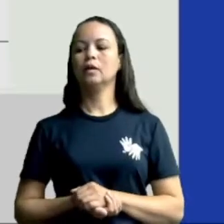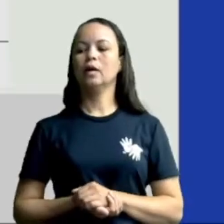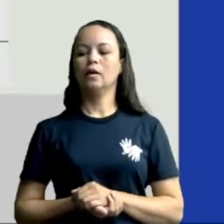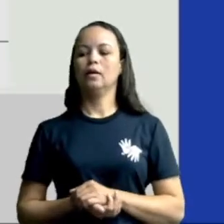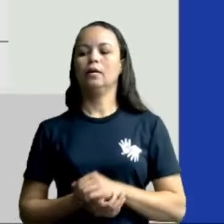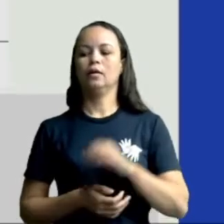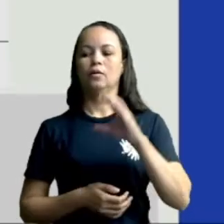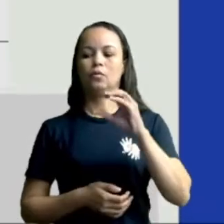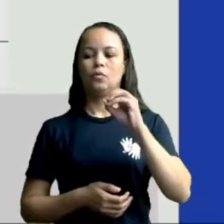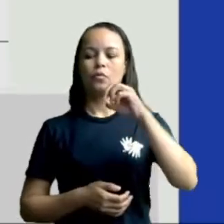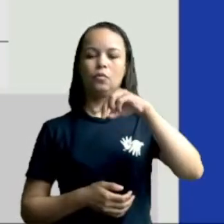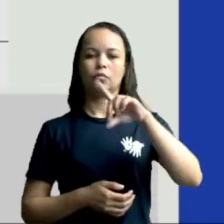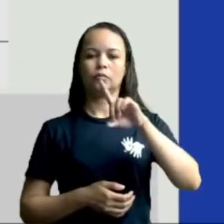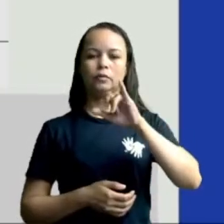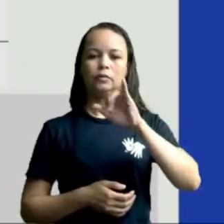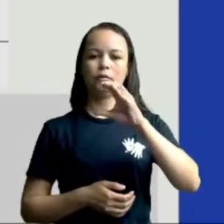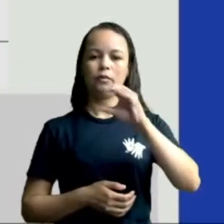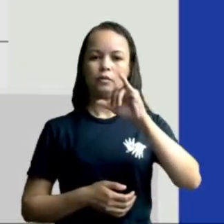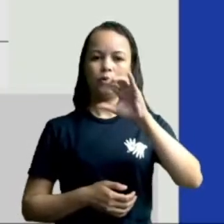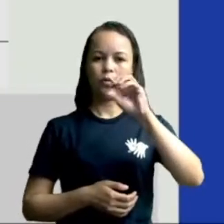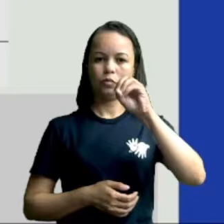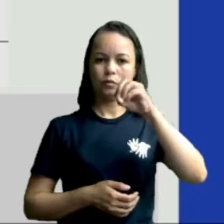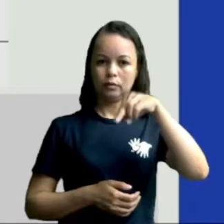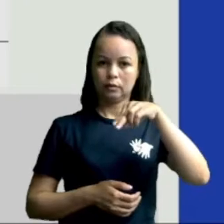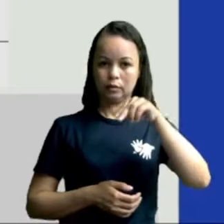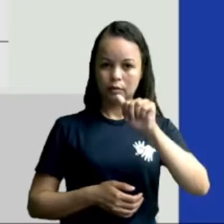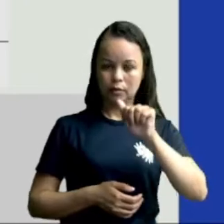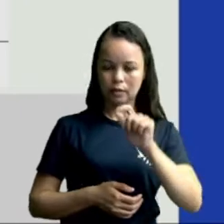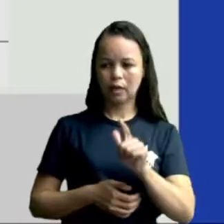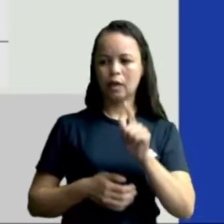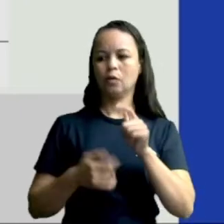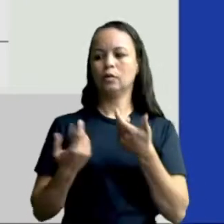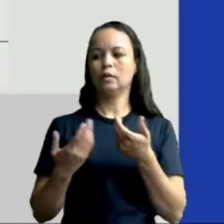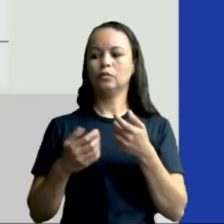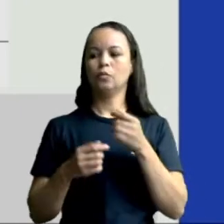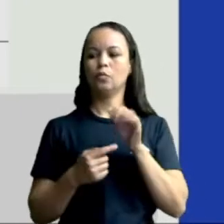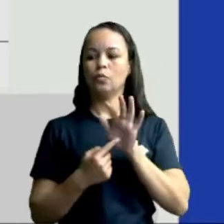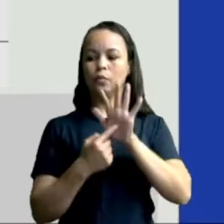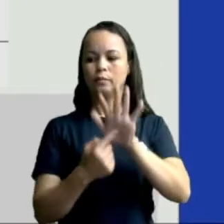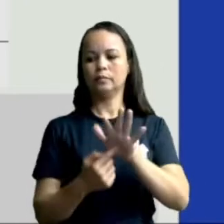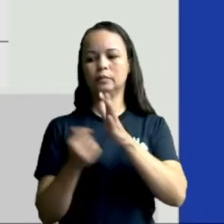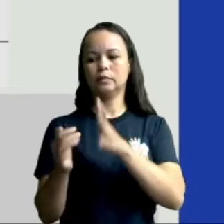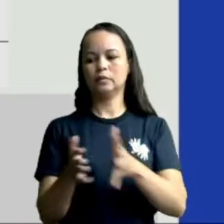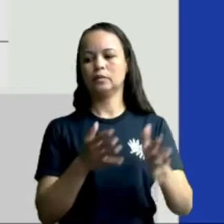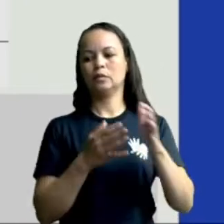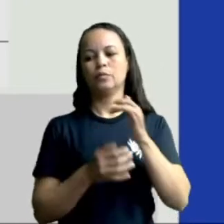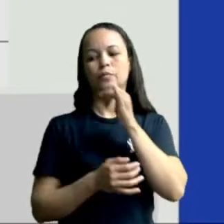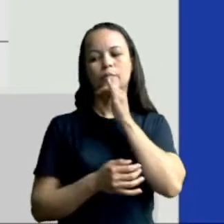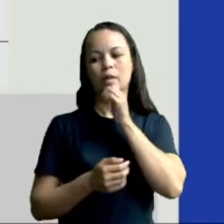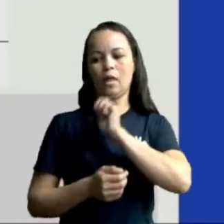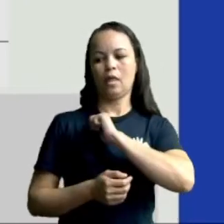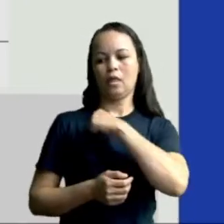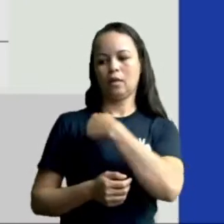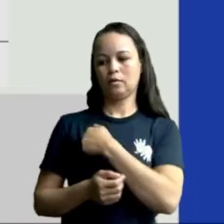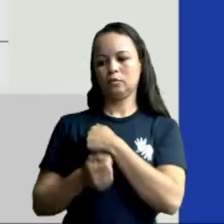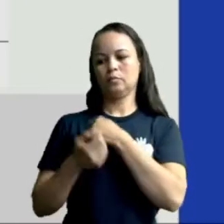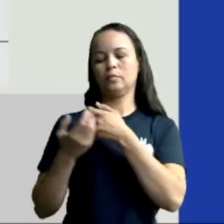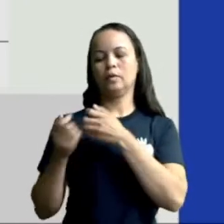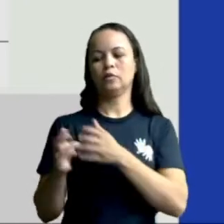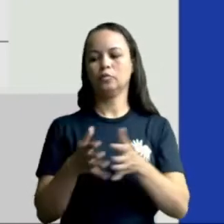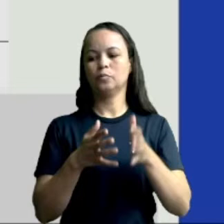condicional simple de indicativo se emplea en español sobre todo para